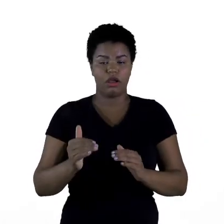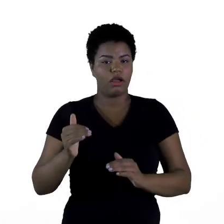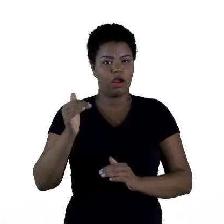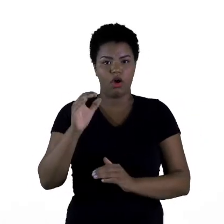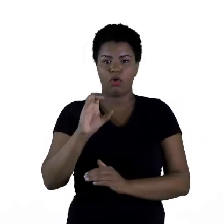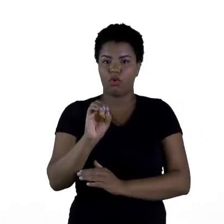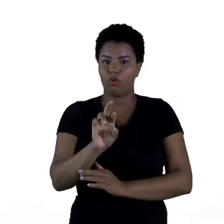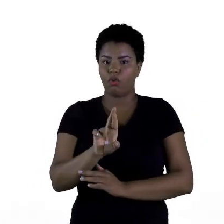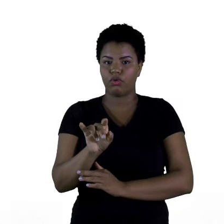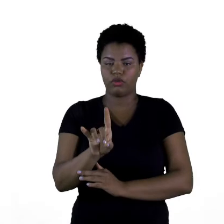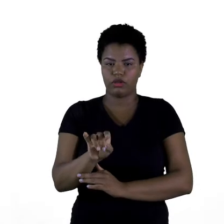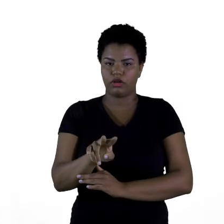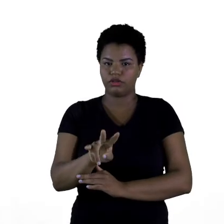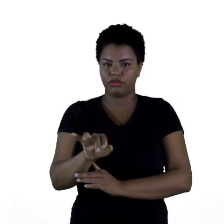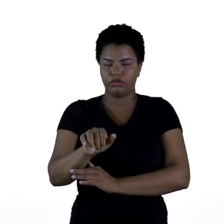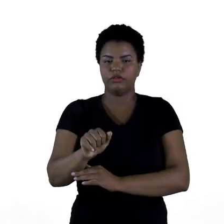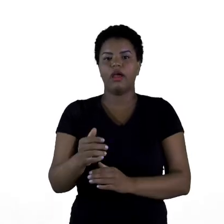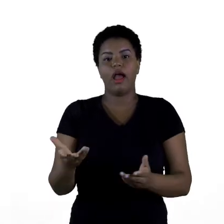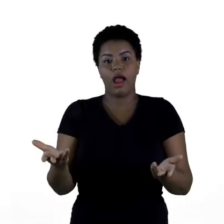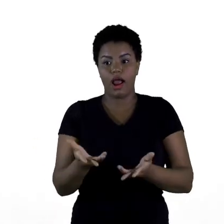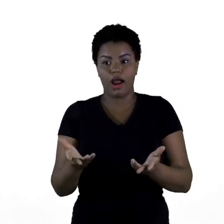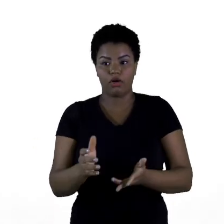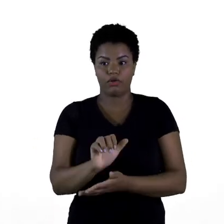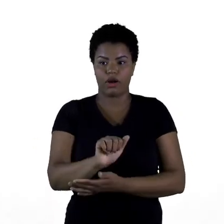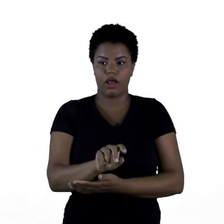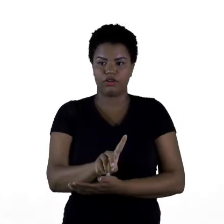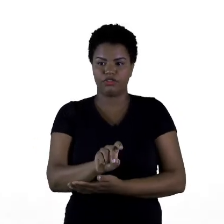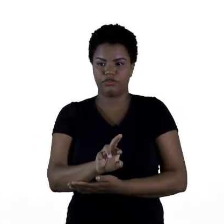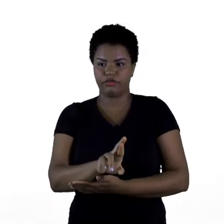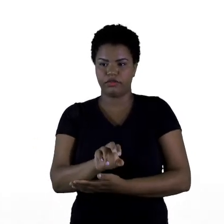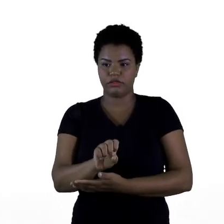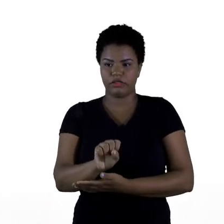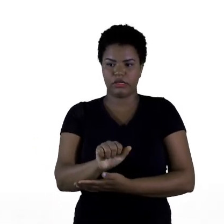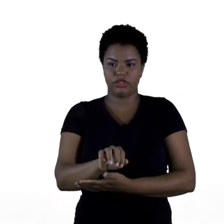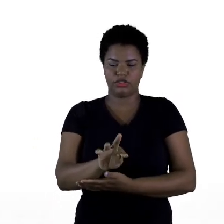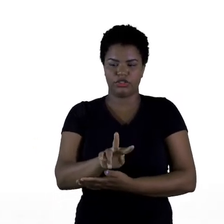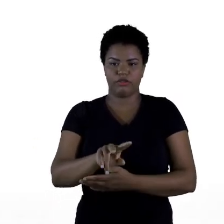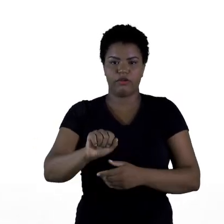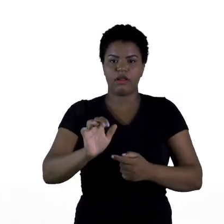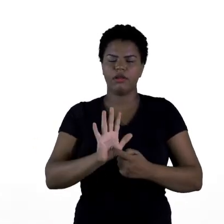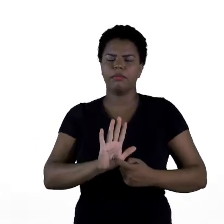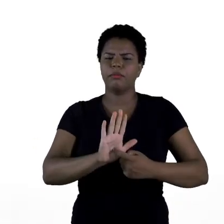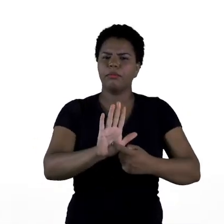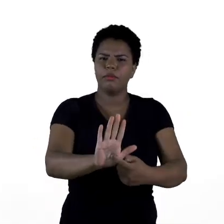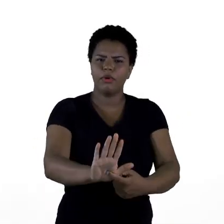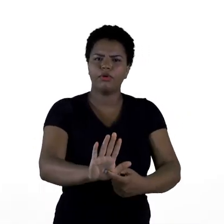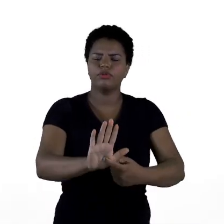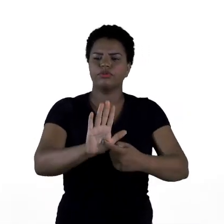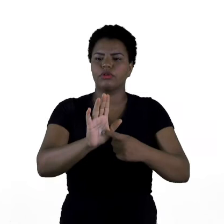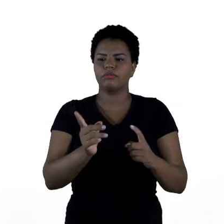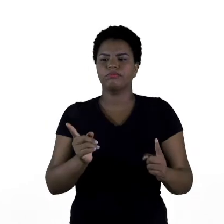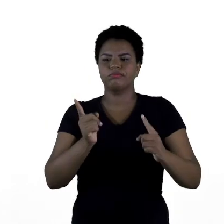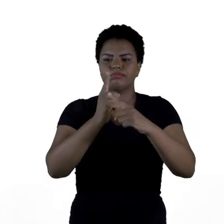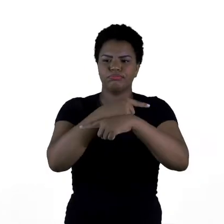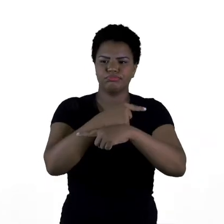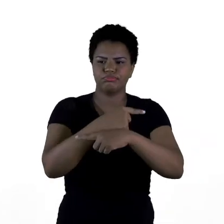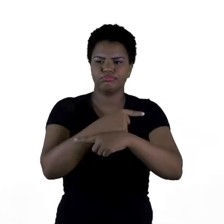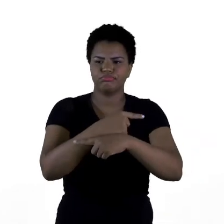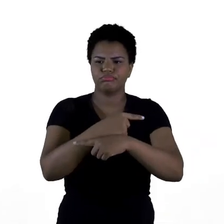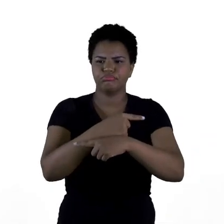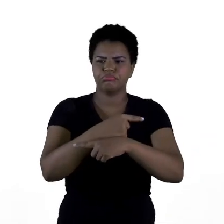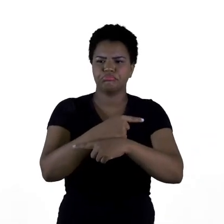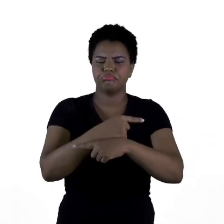adversativa. Vamos entender um pouquinho mais. Exprimem oposição,